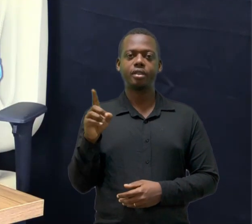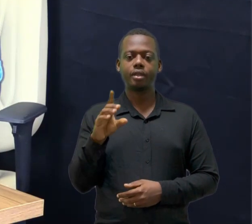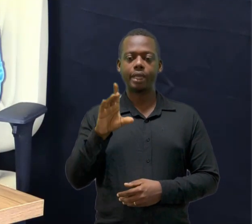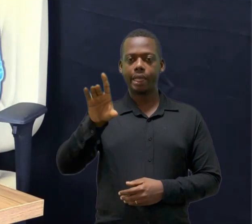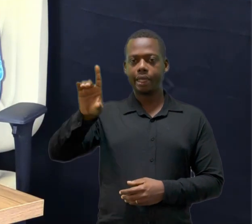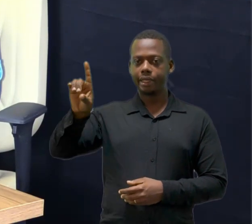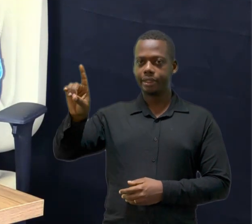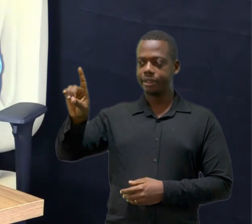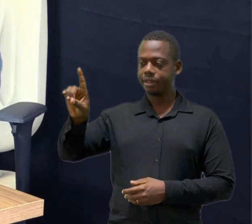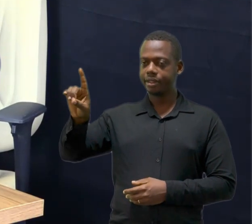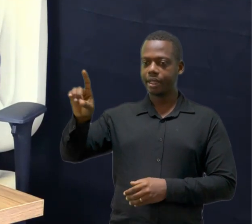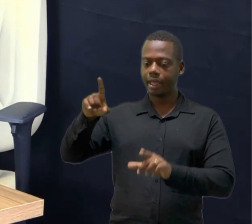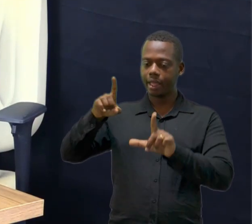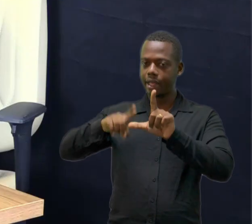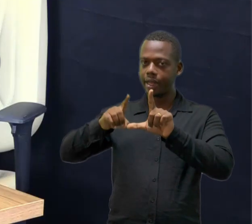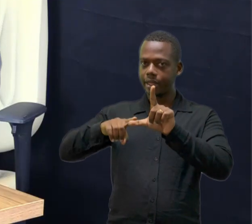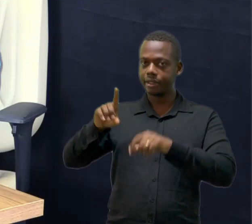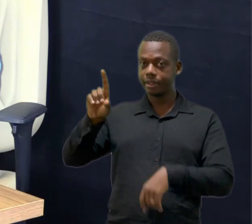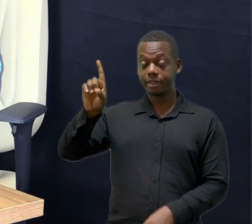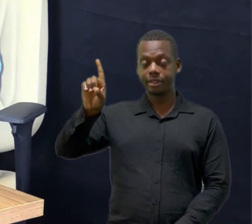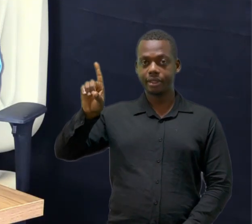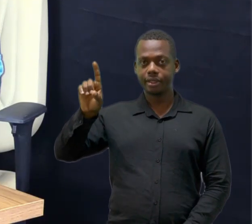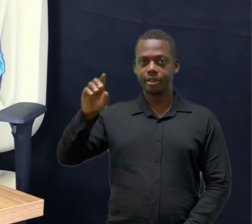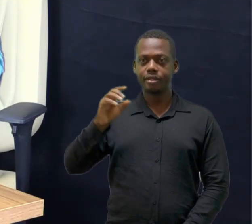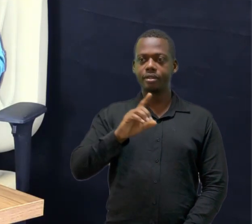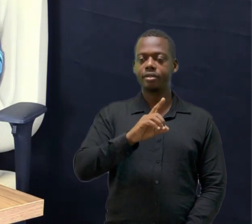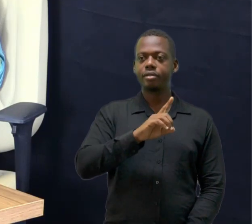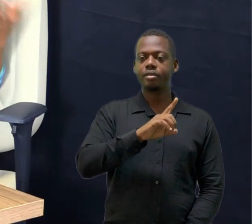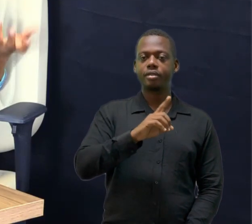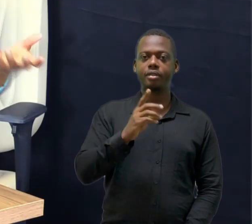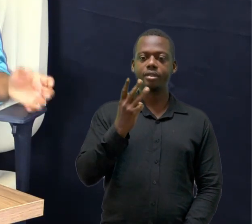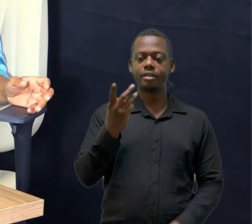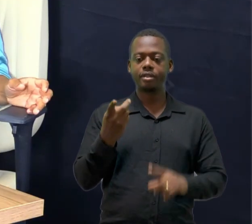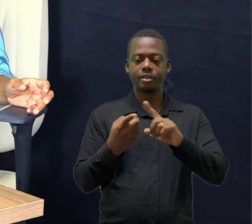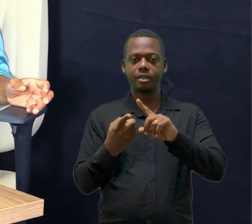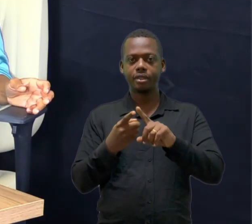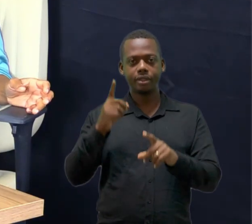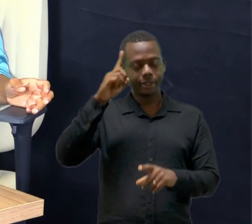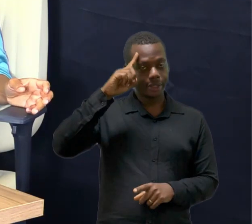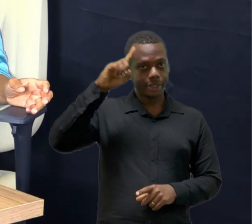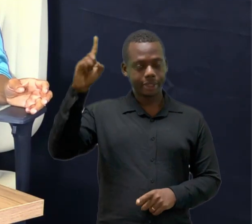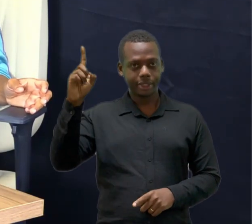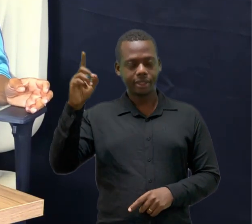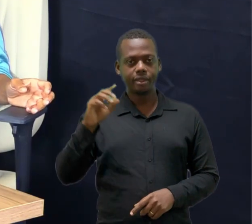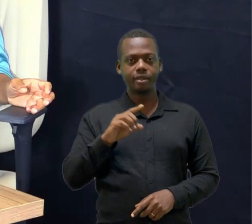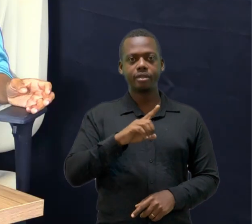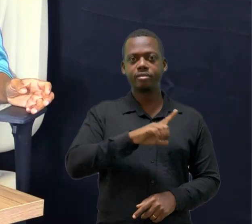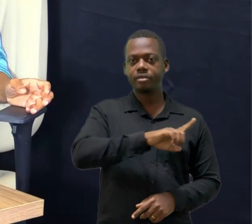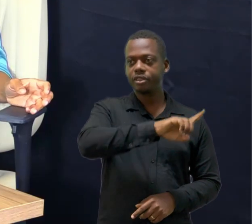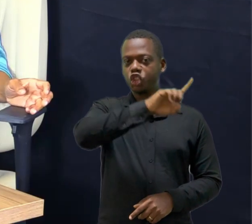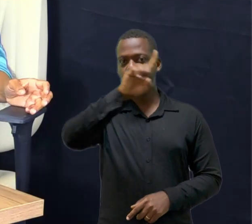aqui é a configuração da mão, que também é a letra D. E, ó, temos 3 variações de dia. Temos dia,